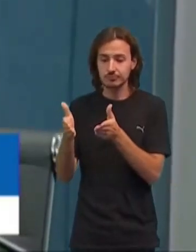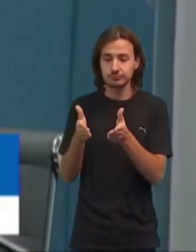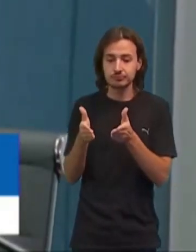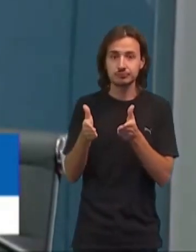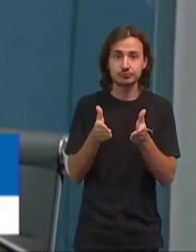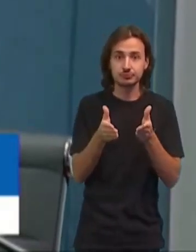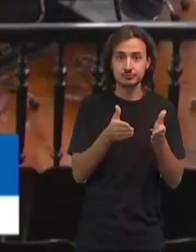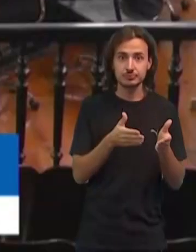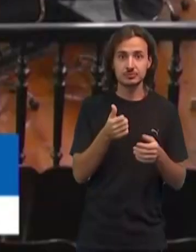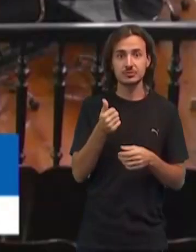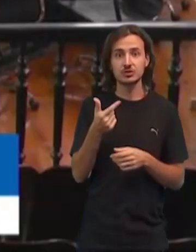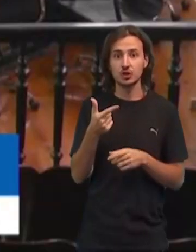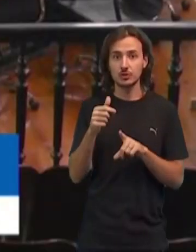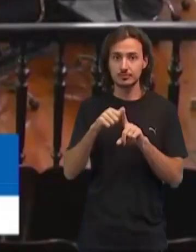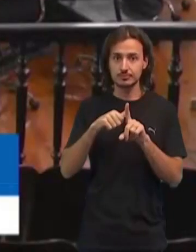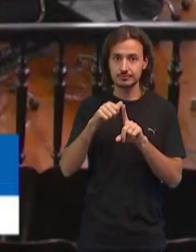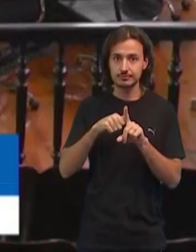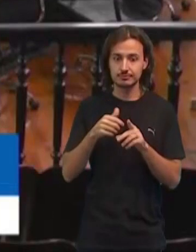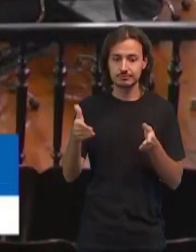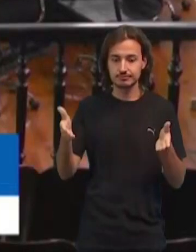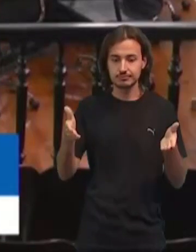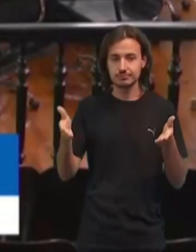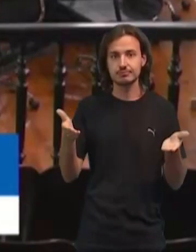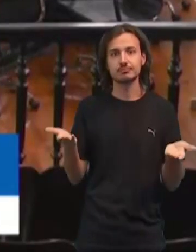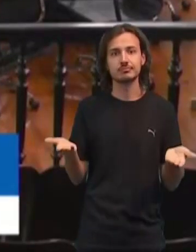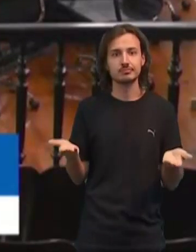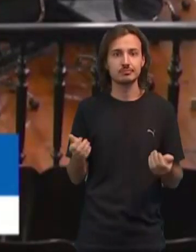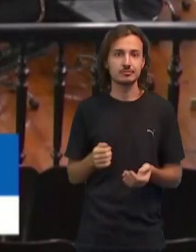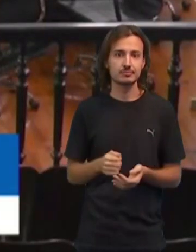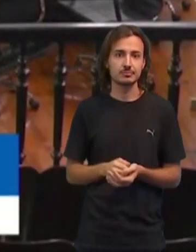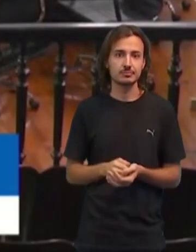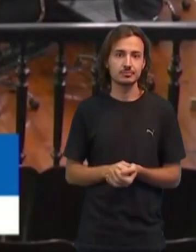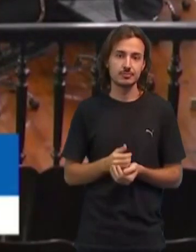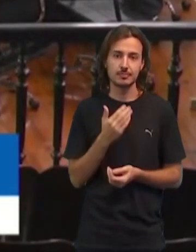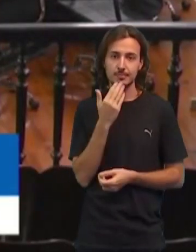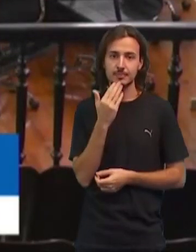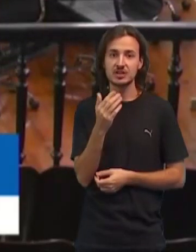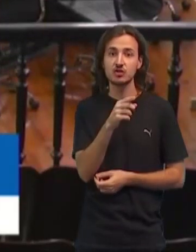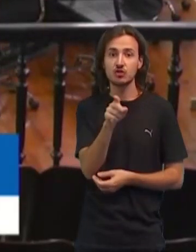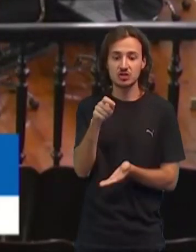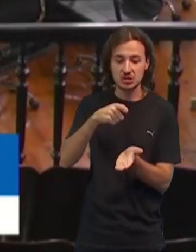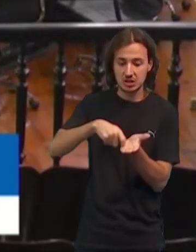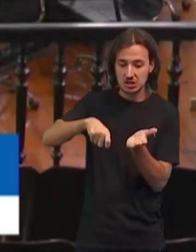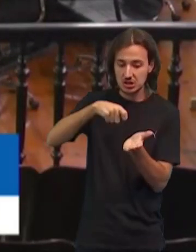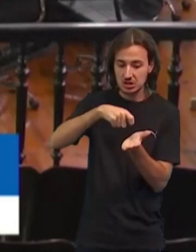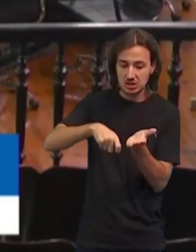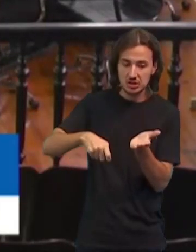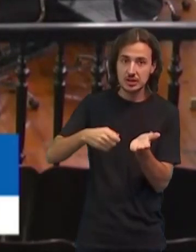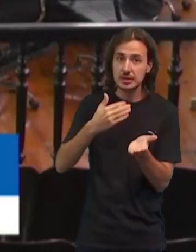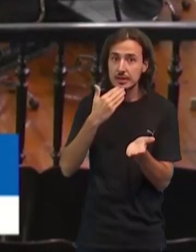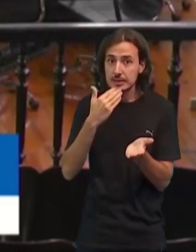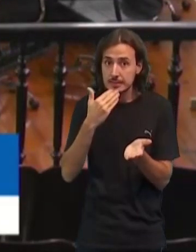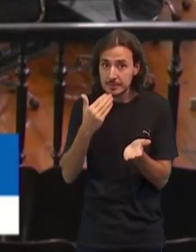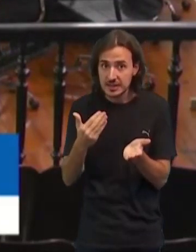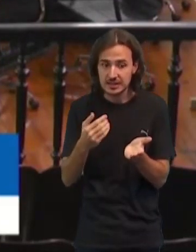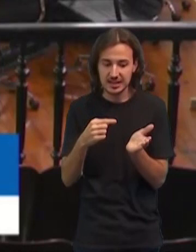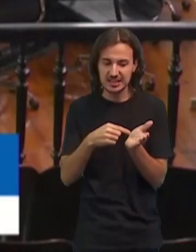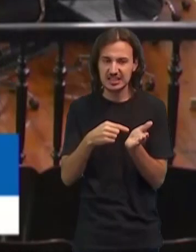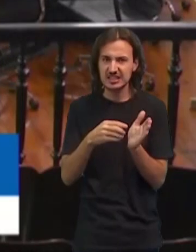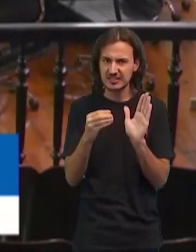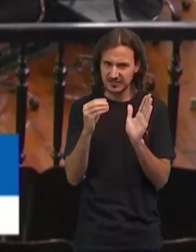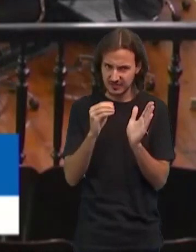período de 12 meses. Obrigado. Solicito que faça o pedido por escrito, pedindo o item que faltou à